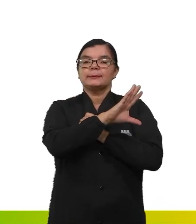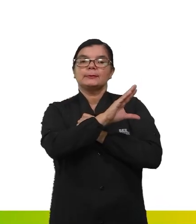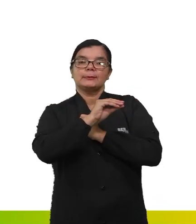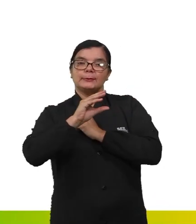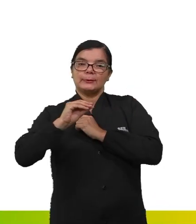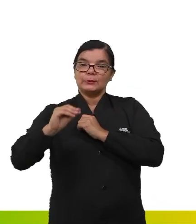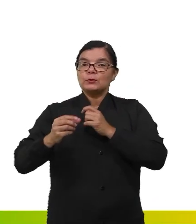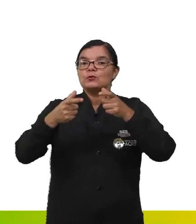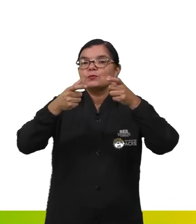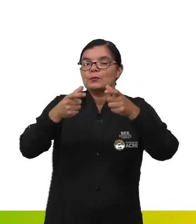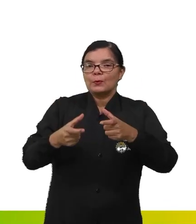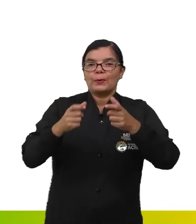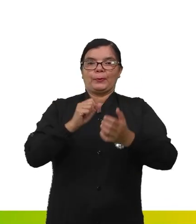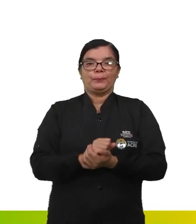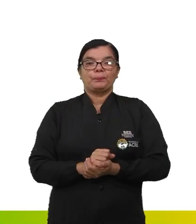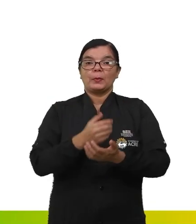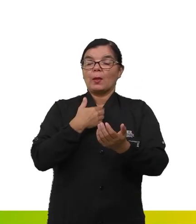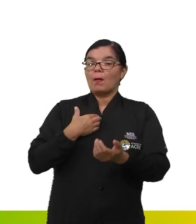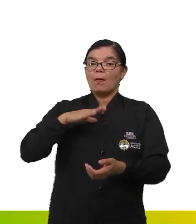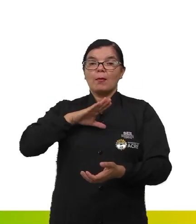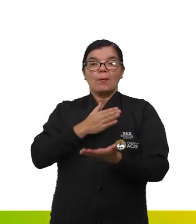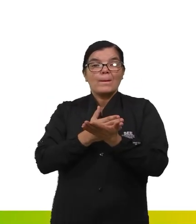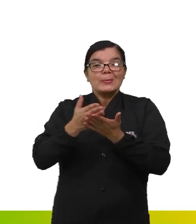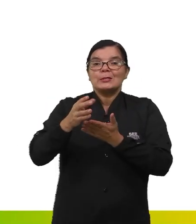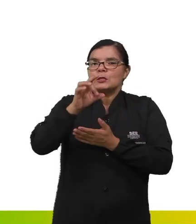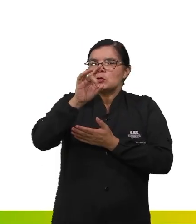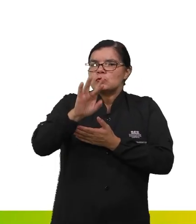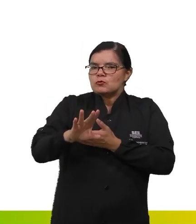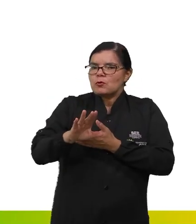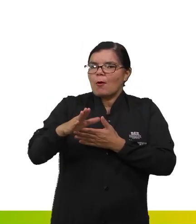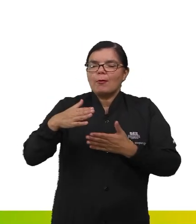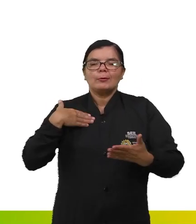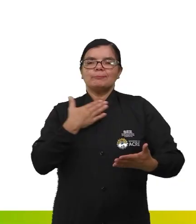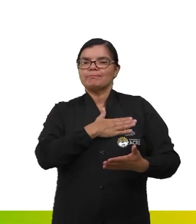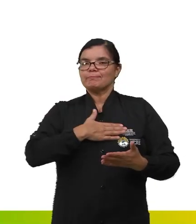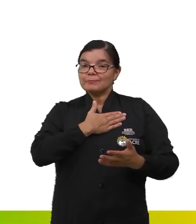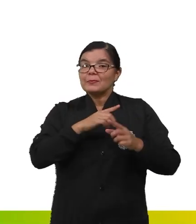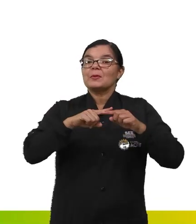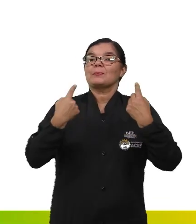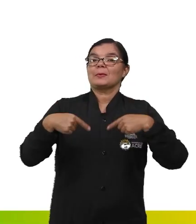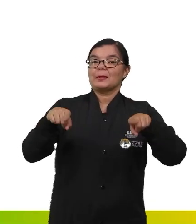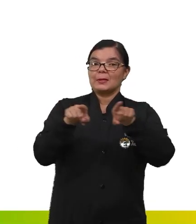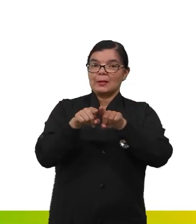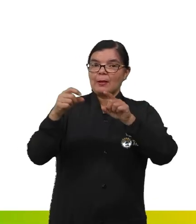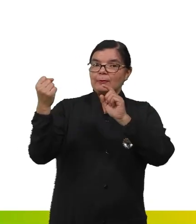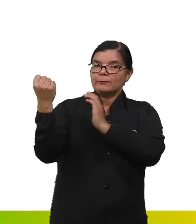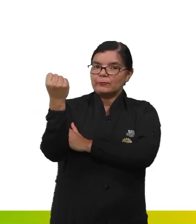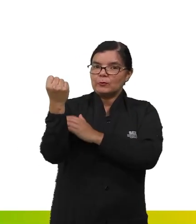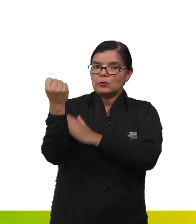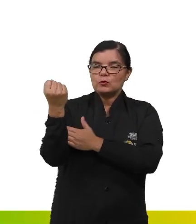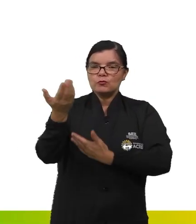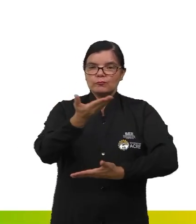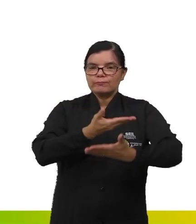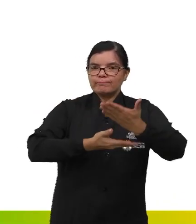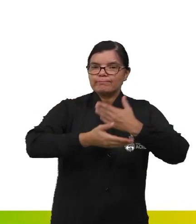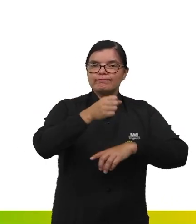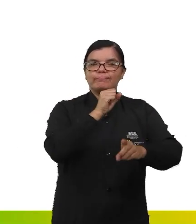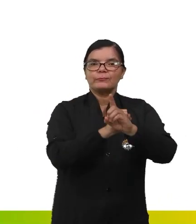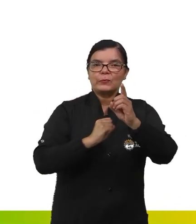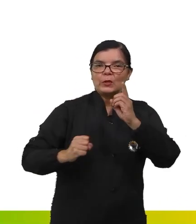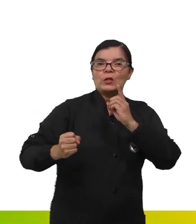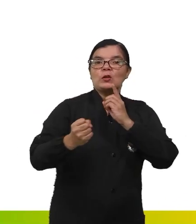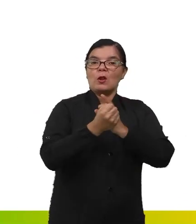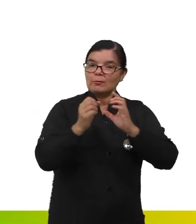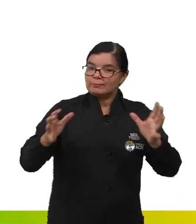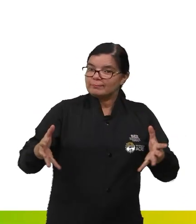adolescentes da região. A iniciativa busca não apenas oferecer lazer, mas também fortalecer vínculos sociais